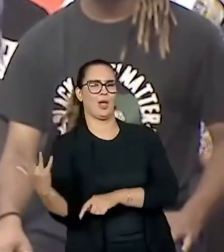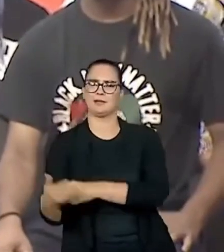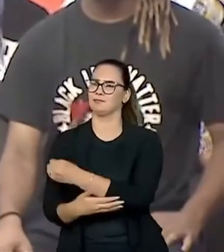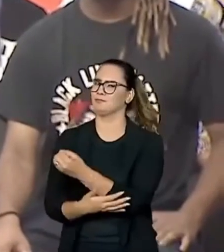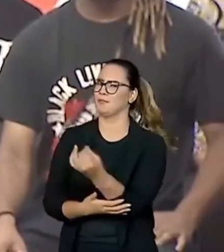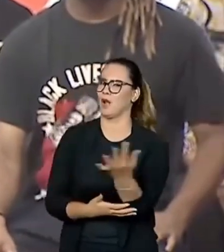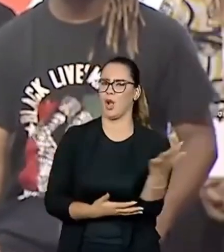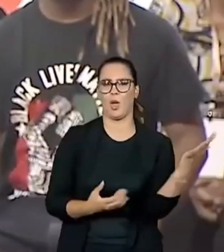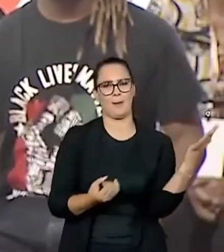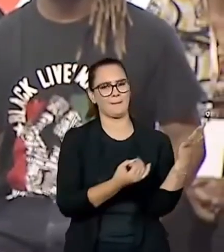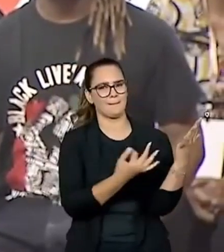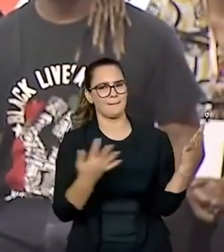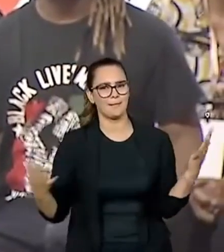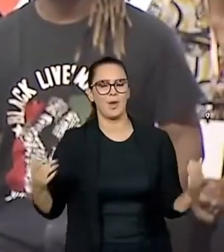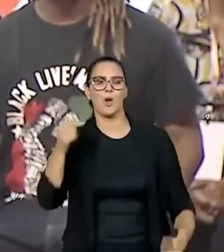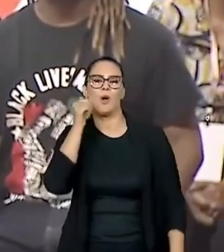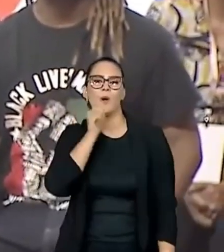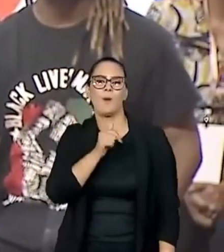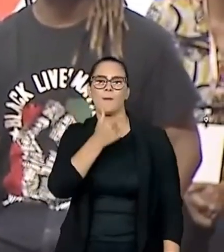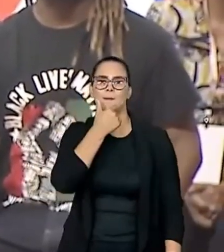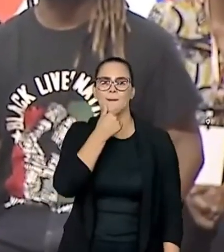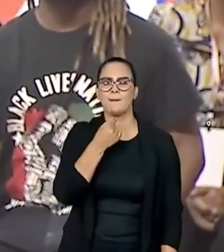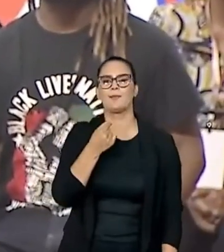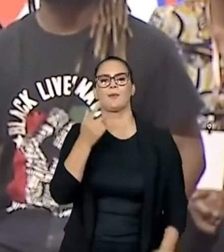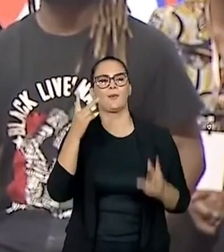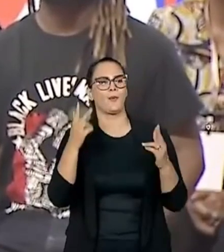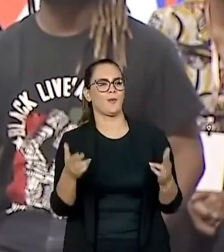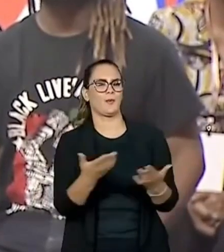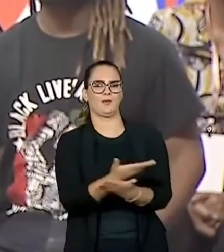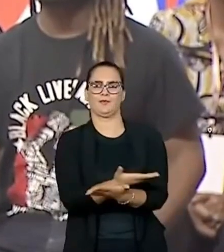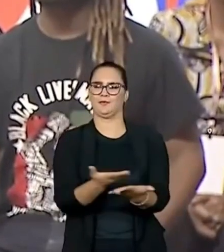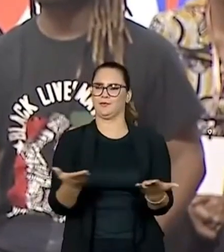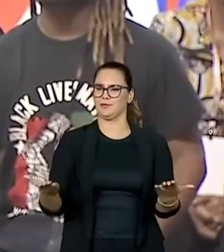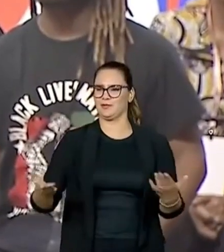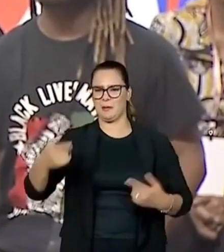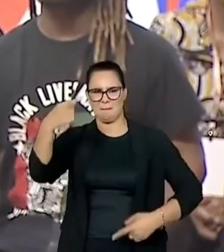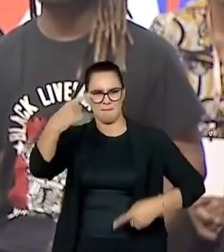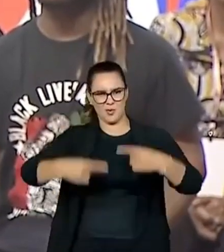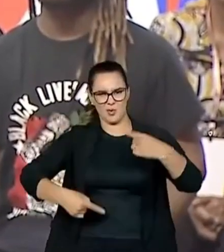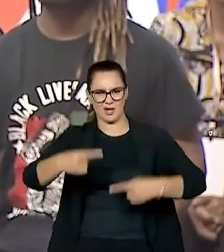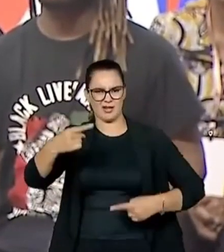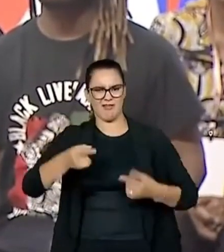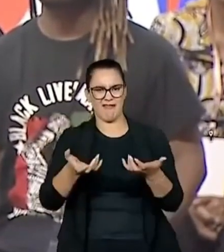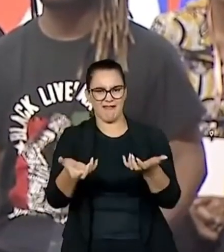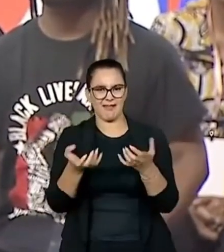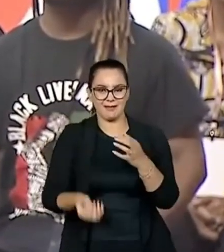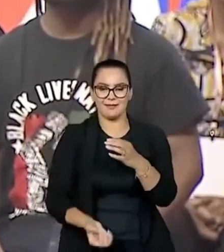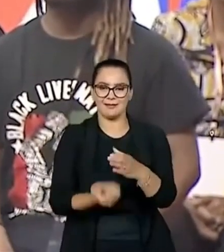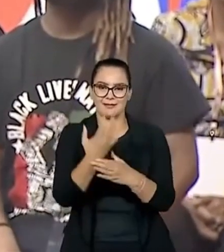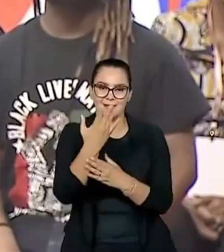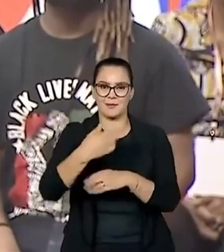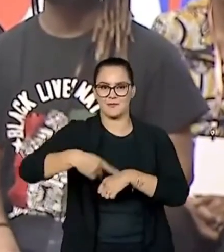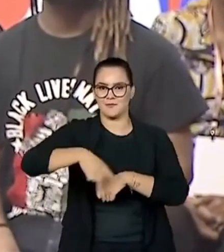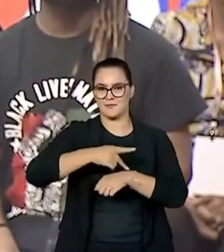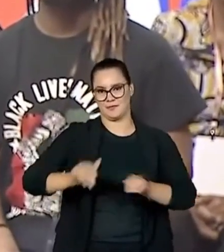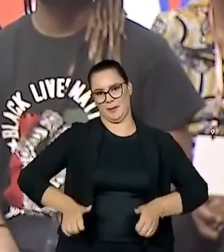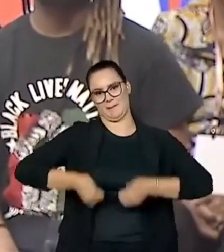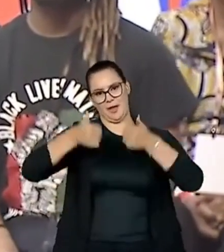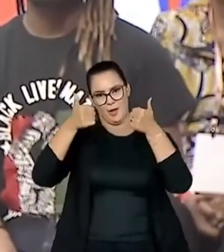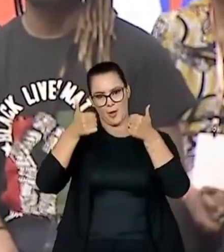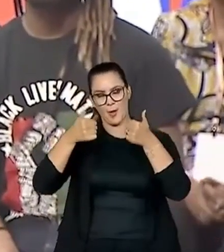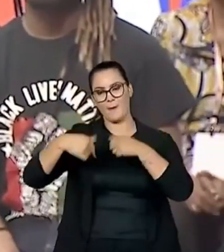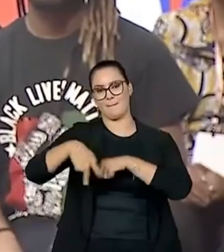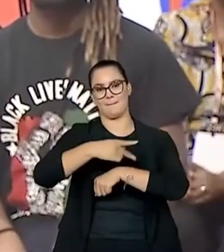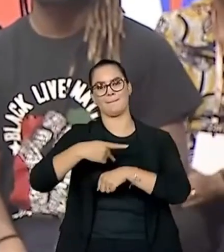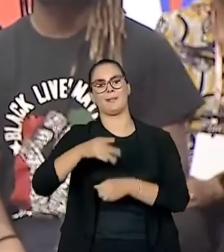e milhões de meninas e meninos como vocês, politizados, querendo construir um país melhor,